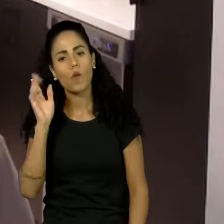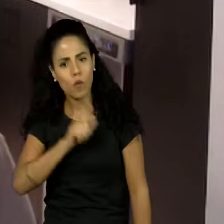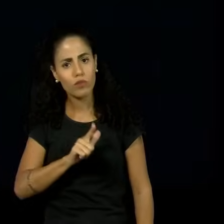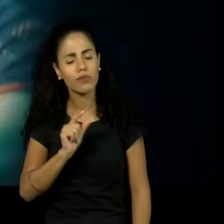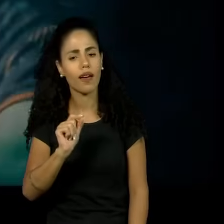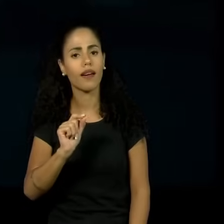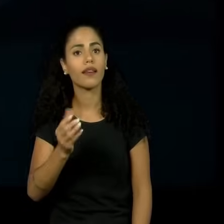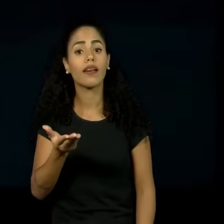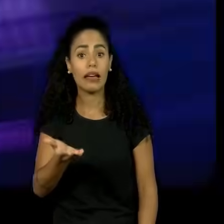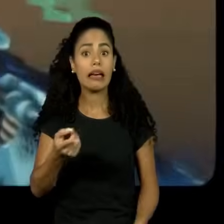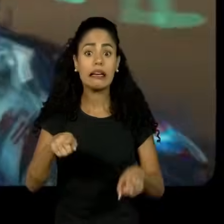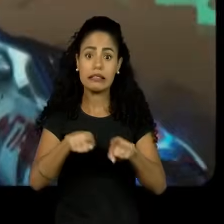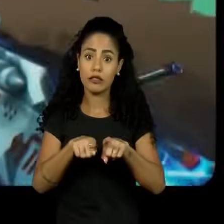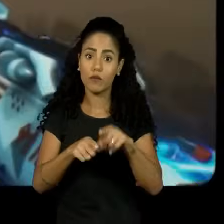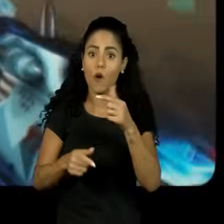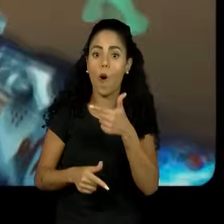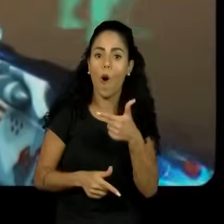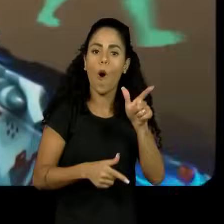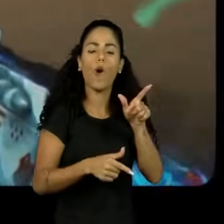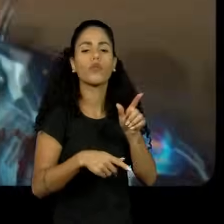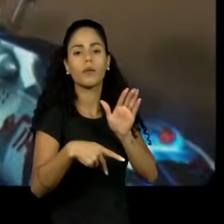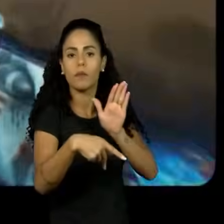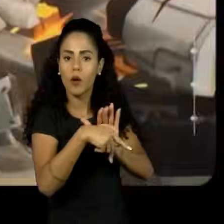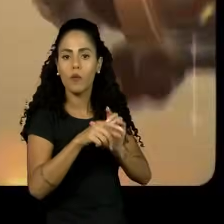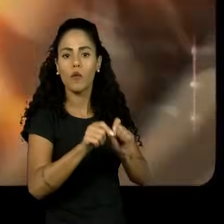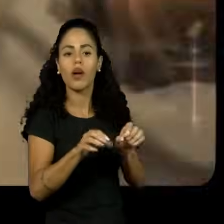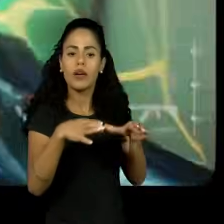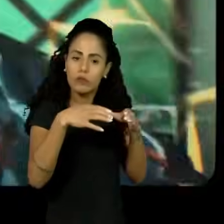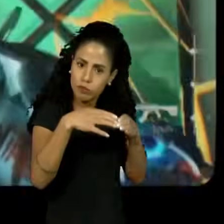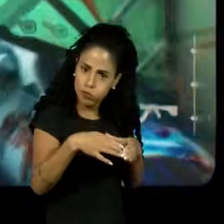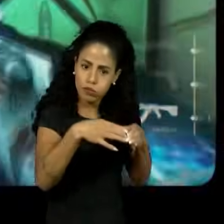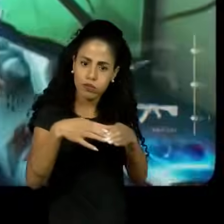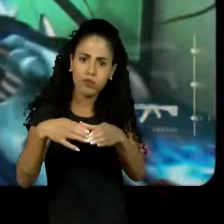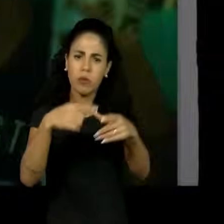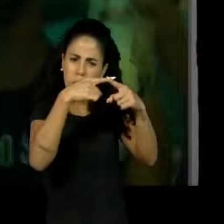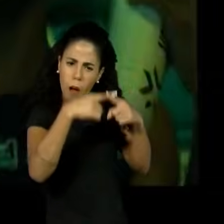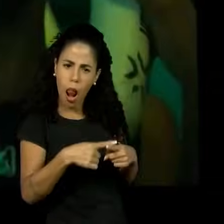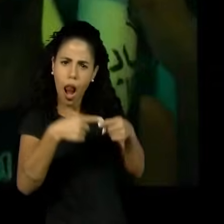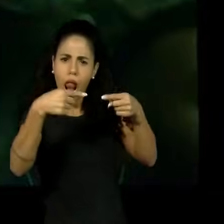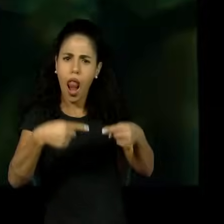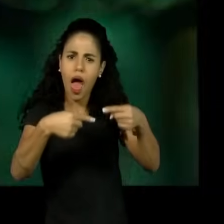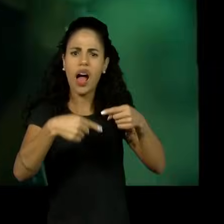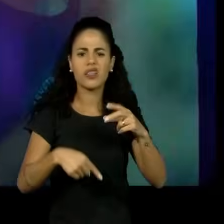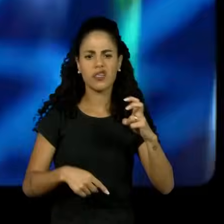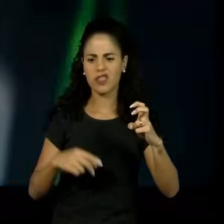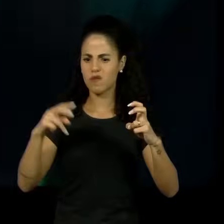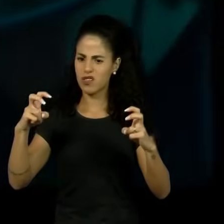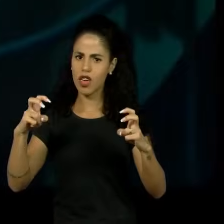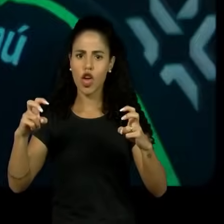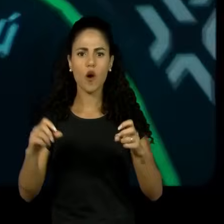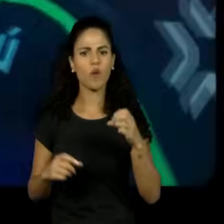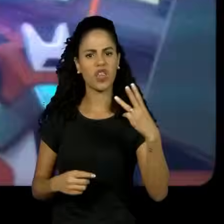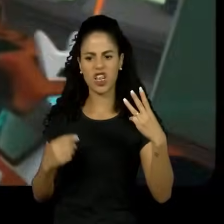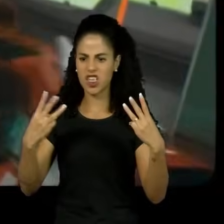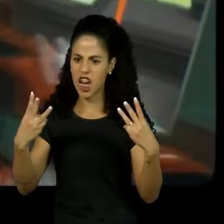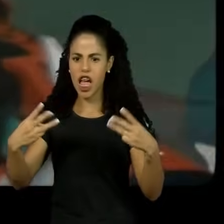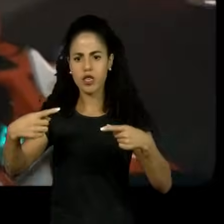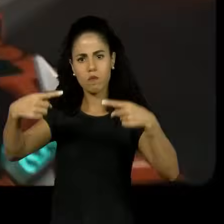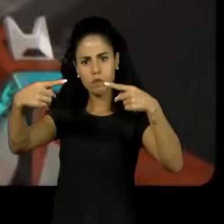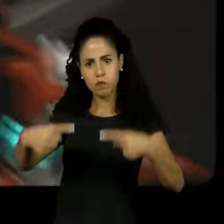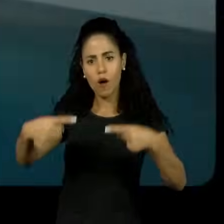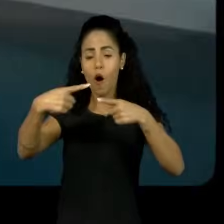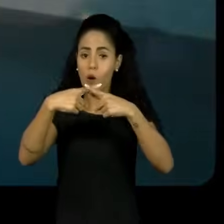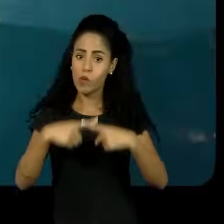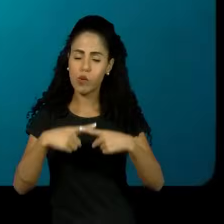jogo. E nos esportes são jogos mais conhecidos por ter competições entre si, 5 contra 5, seja 3 contra 3, seja um contra o outro.